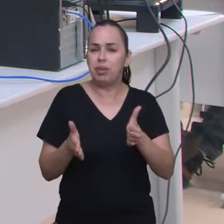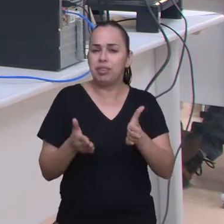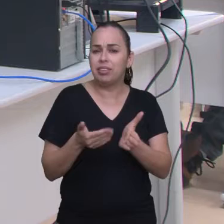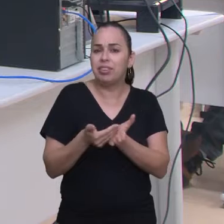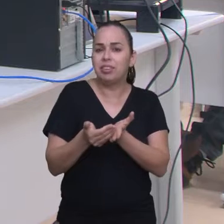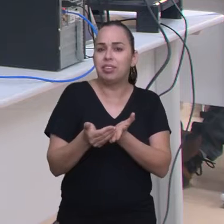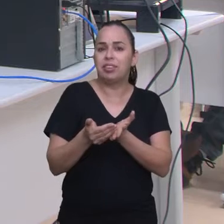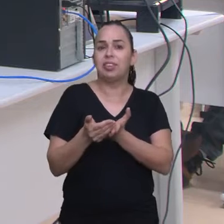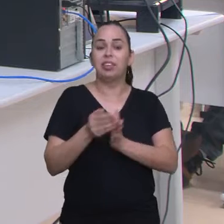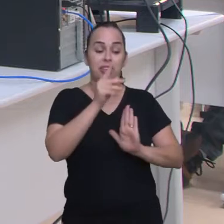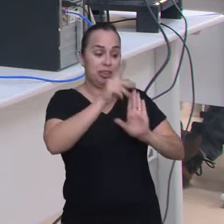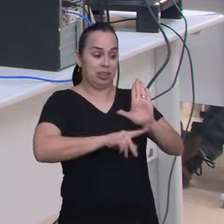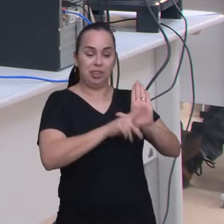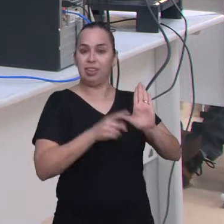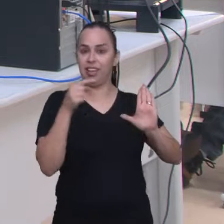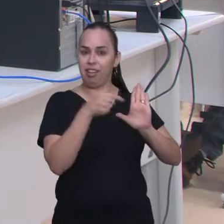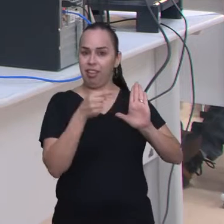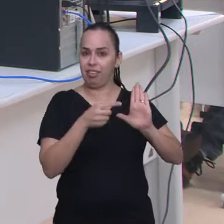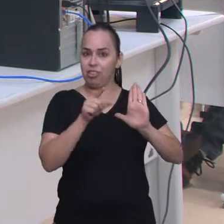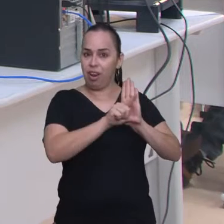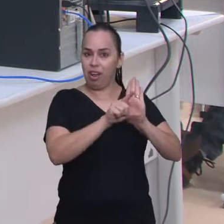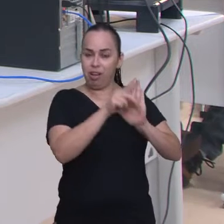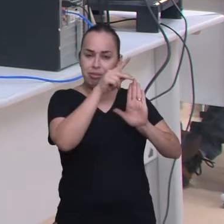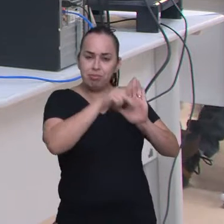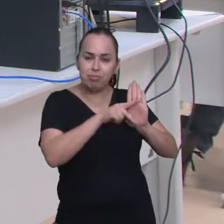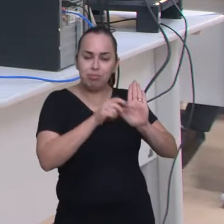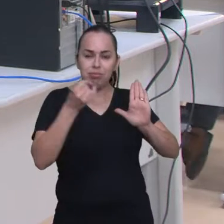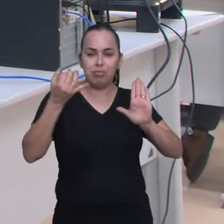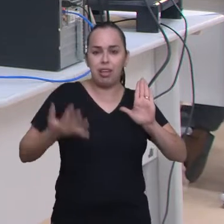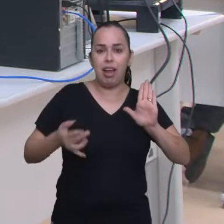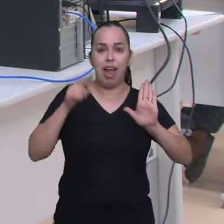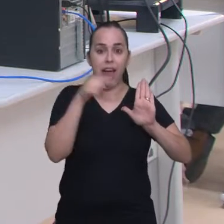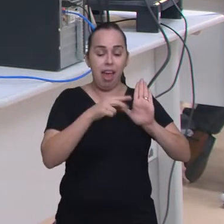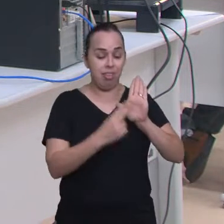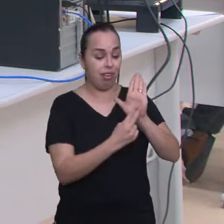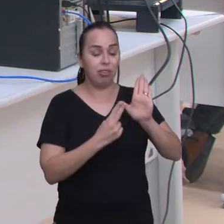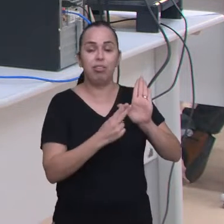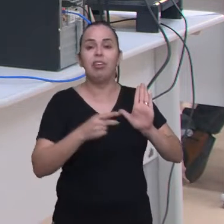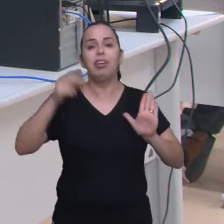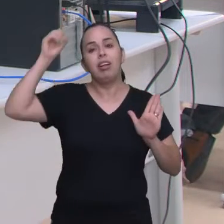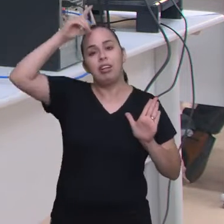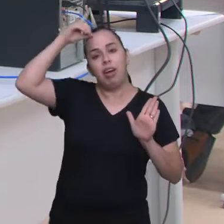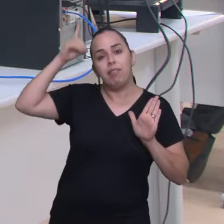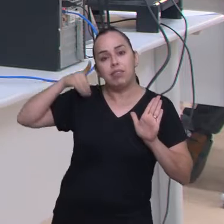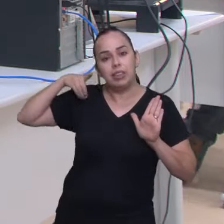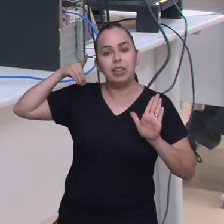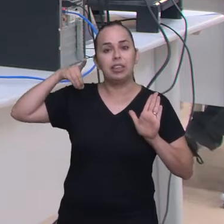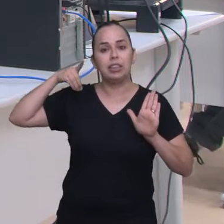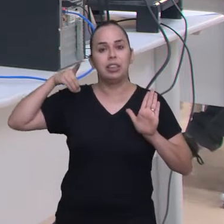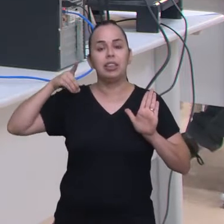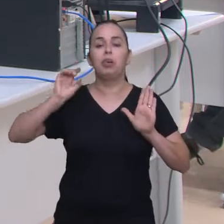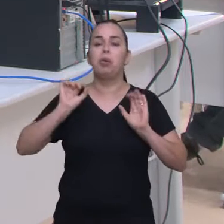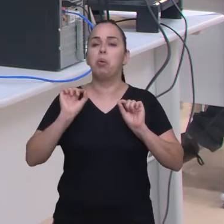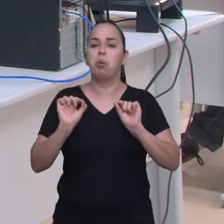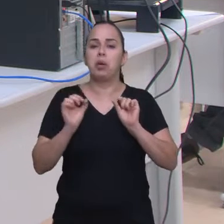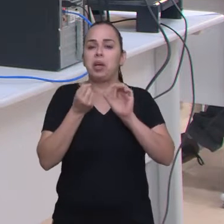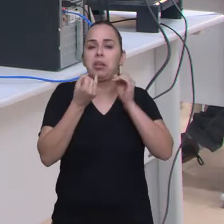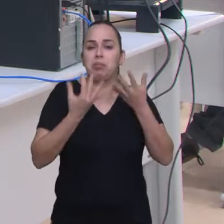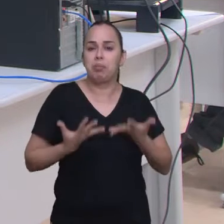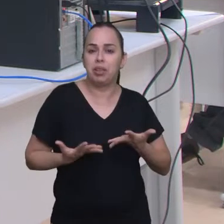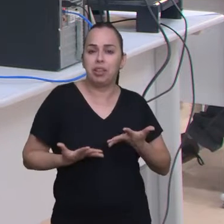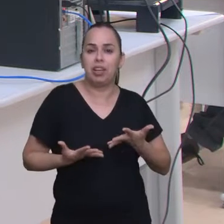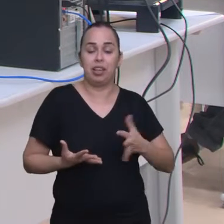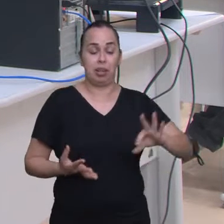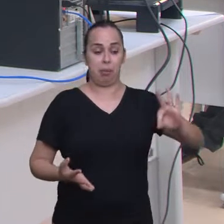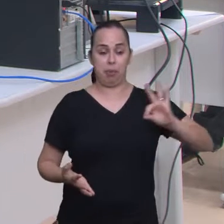a gente fala de projetos de lei. Um projeto aprovado na Câmara de autoria da vereadora Dulce Rita vai permitir que guardas civis